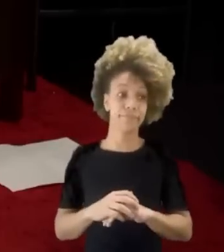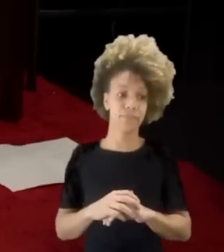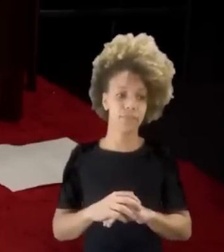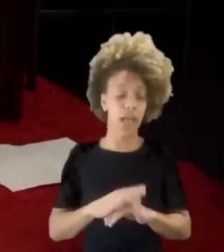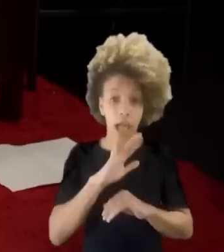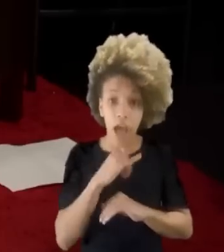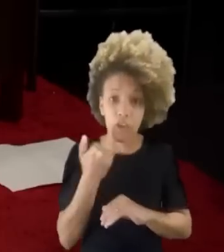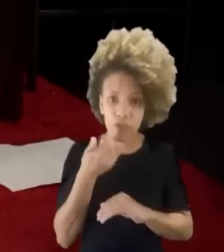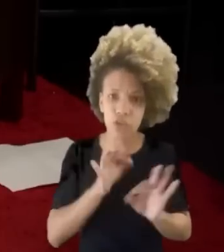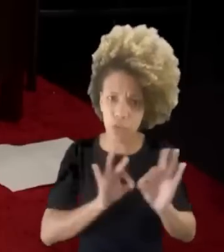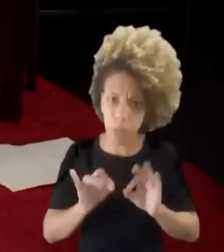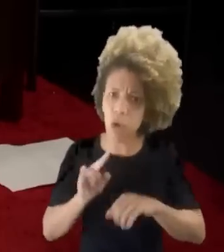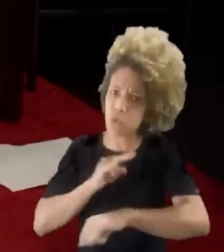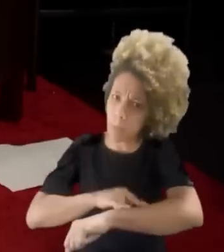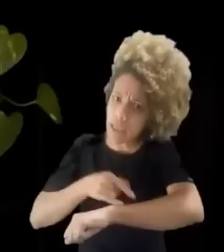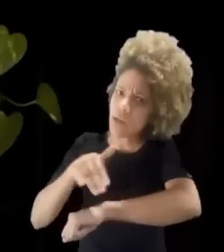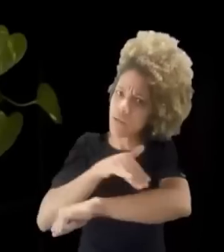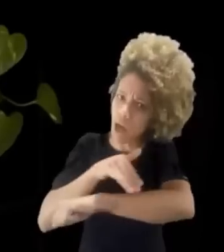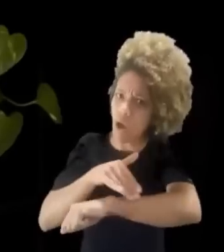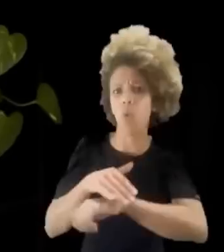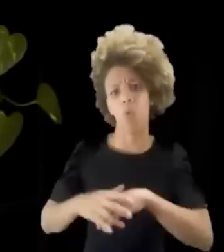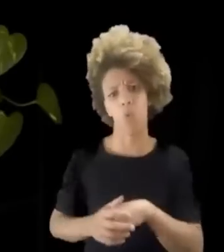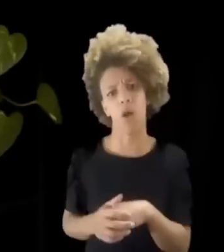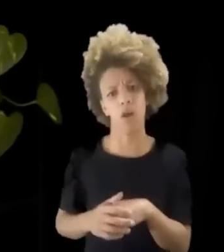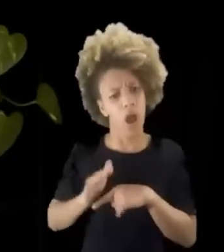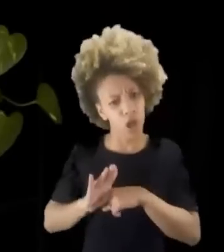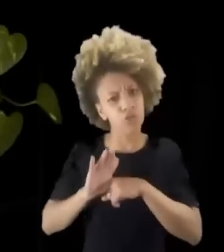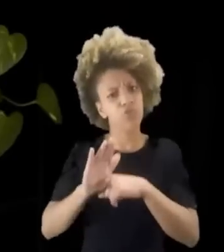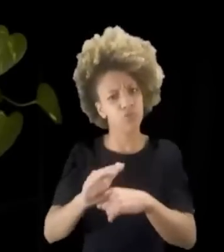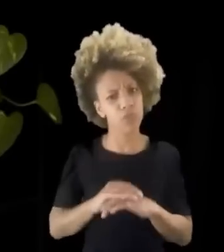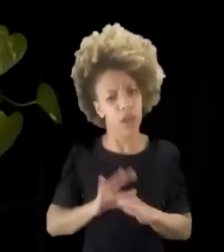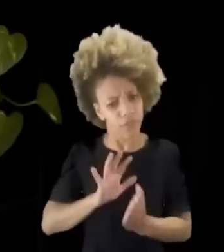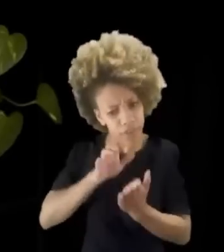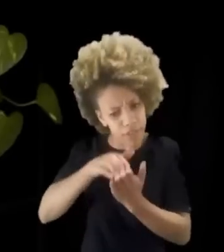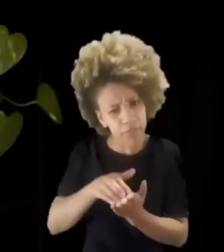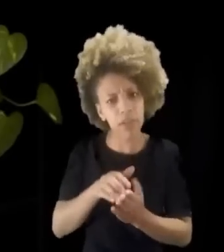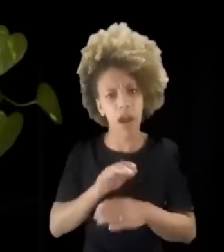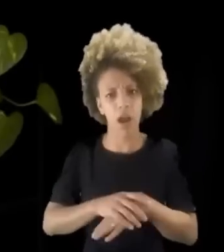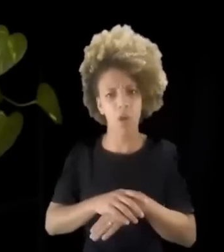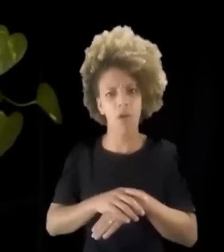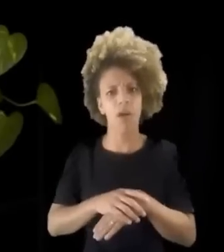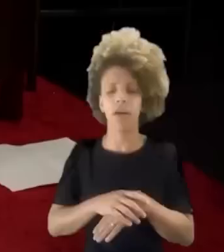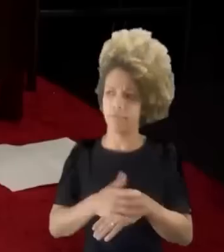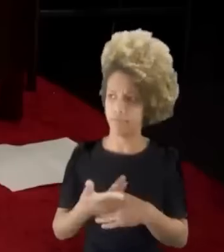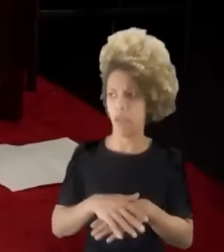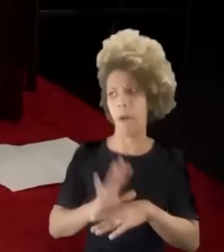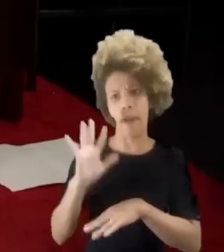né iFood monta os banheiros vai faz uma central direito